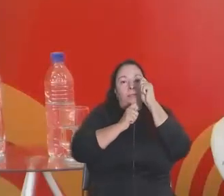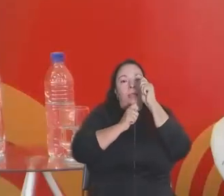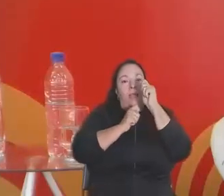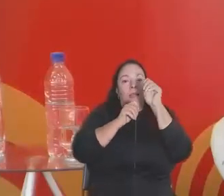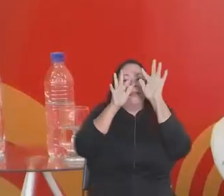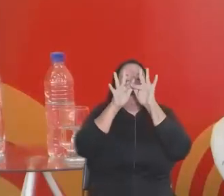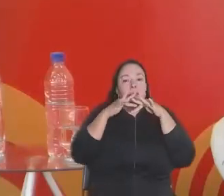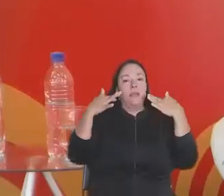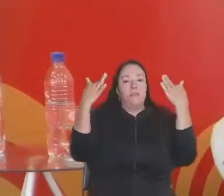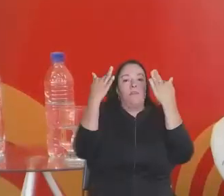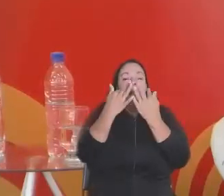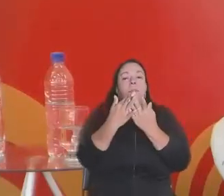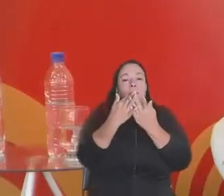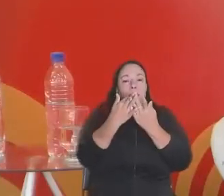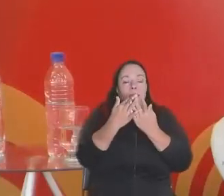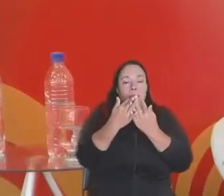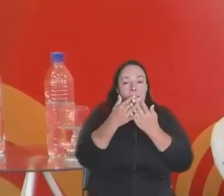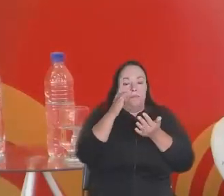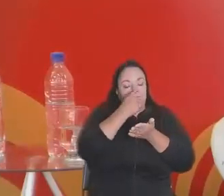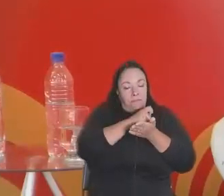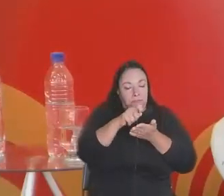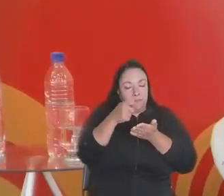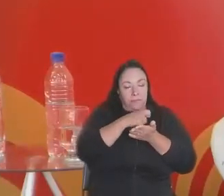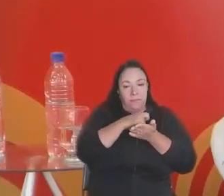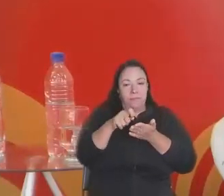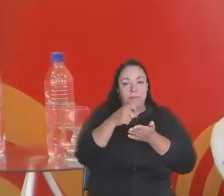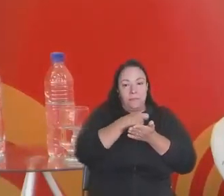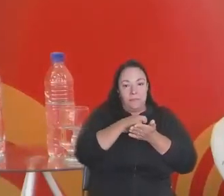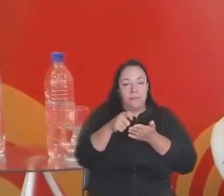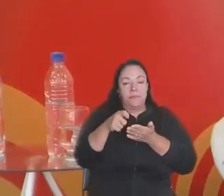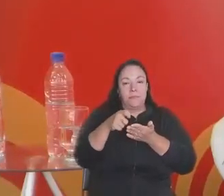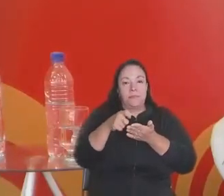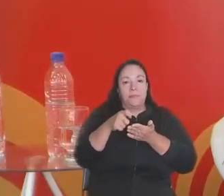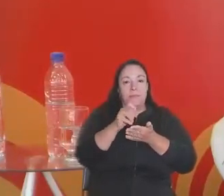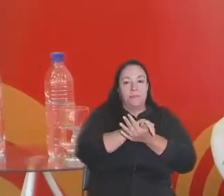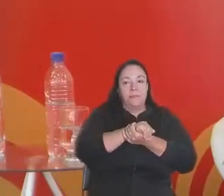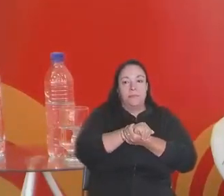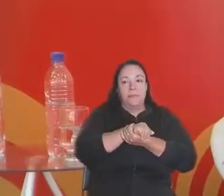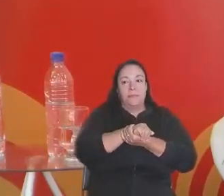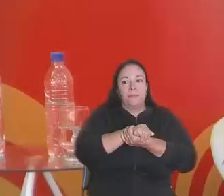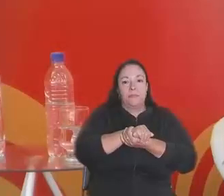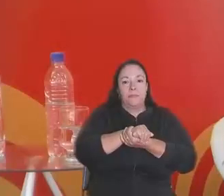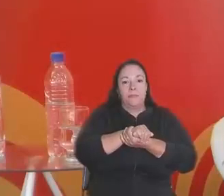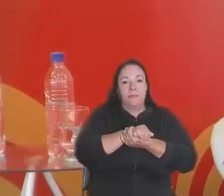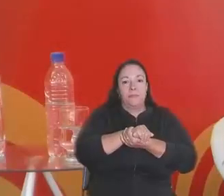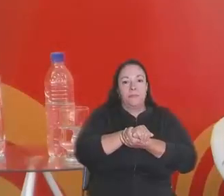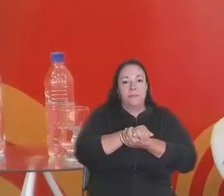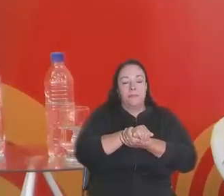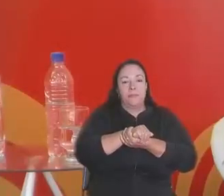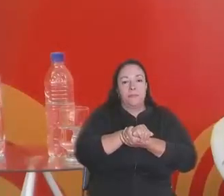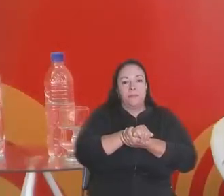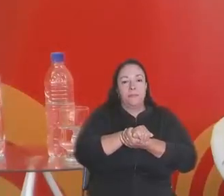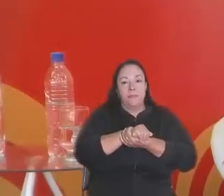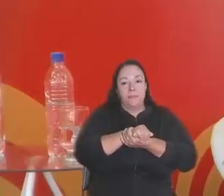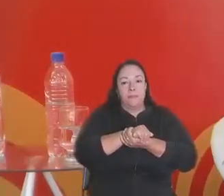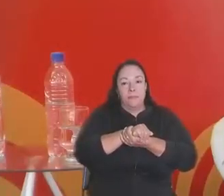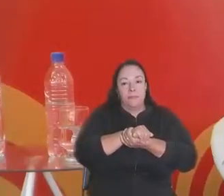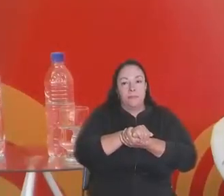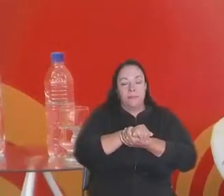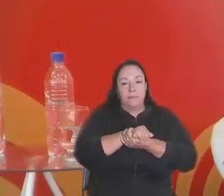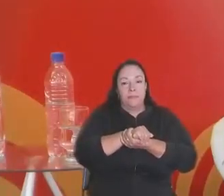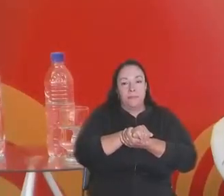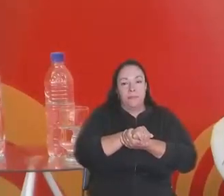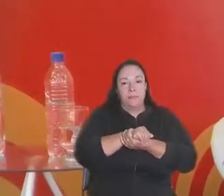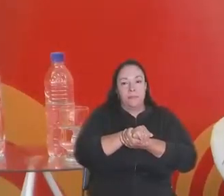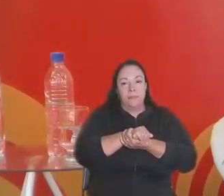assim que eu procurei registrar. Os meninos ainda estão lá, o Pedro Augusto, o Oscar Filho está morando fora, né? Chegou hoje à noite.